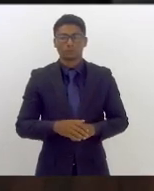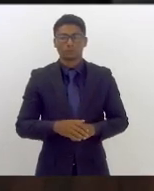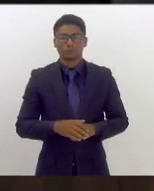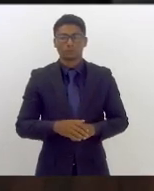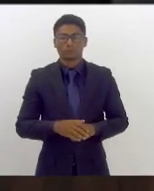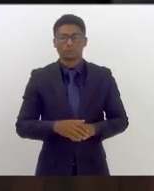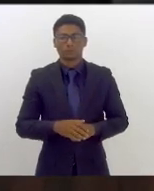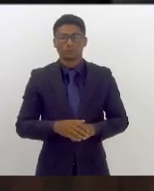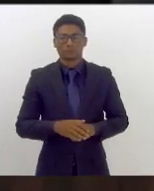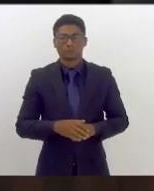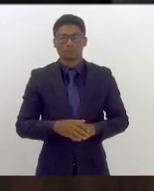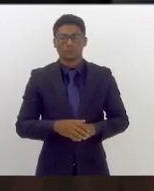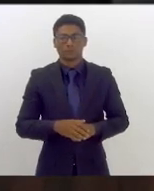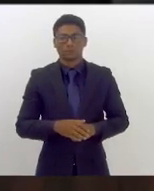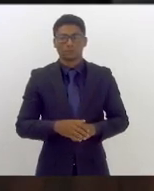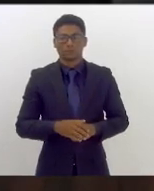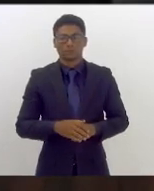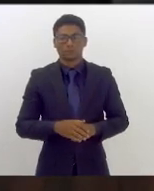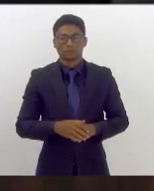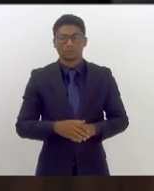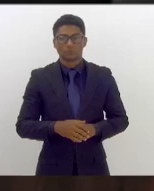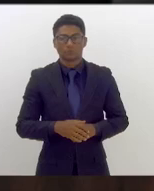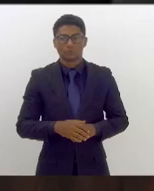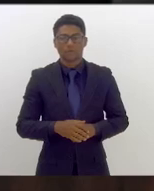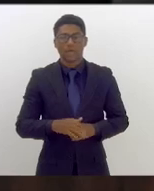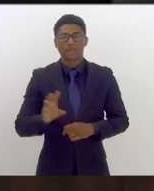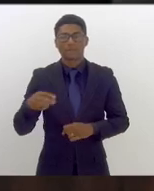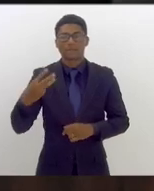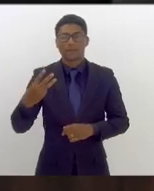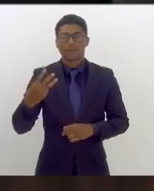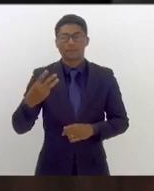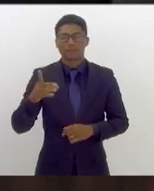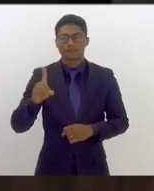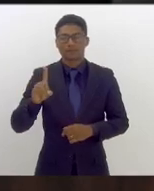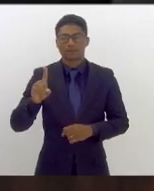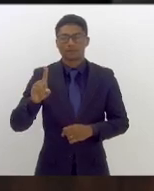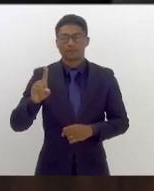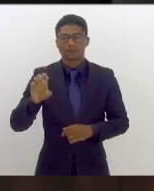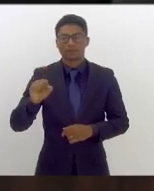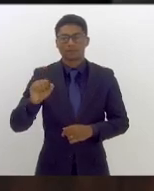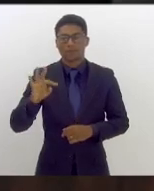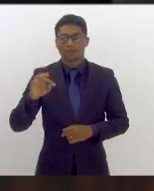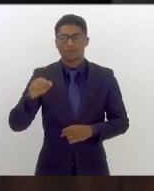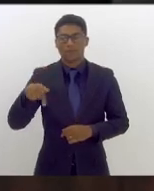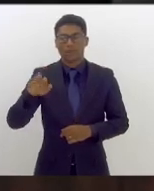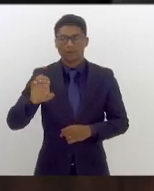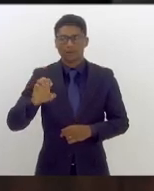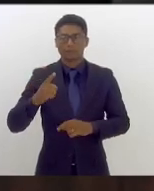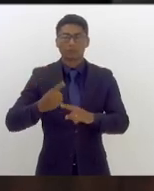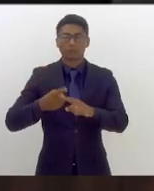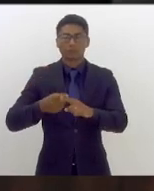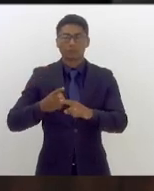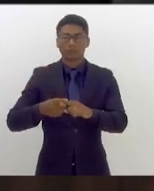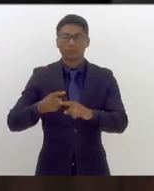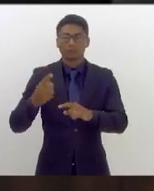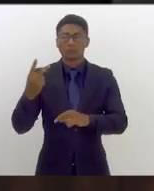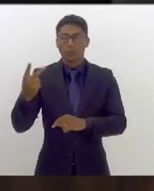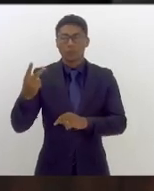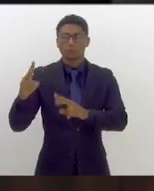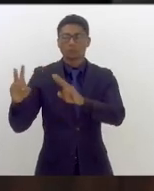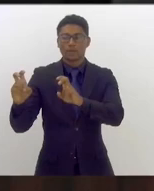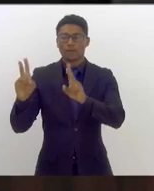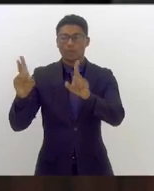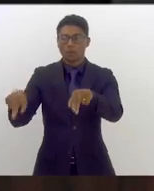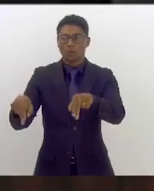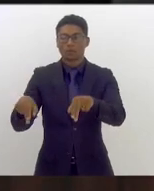Na verdade são três destaques porque um tá prejudicado que é São dois que com o mesmo tema provação da